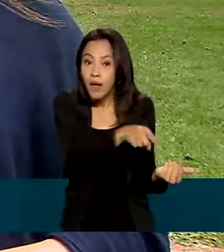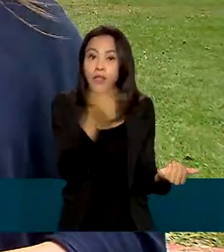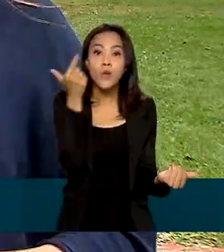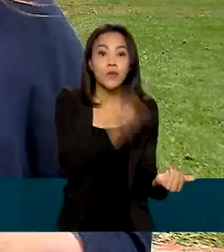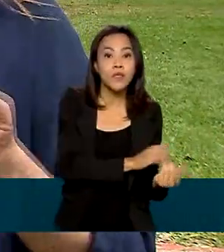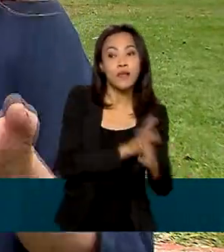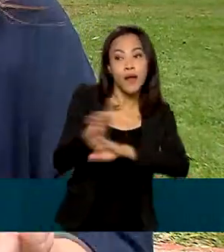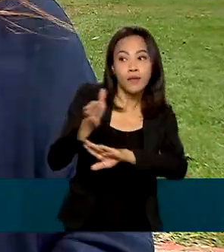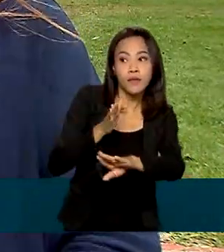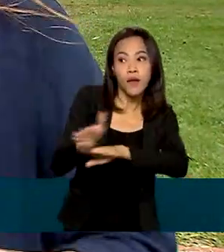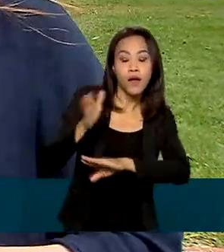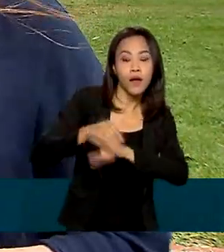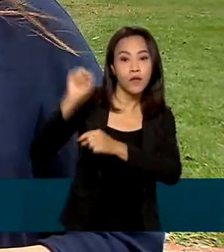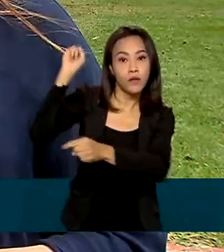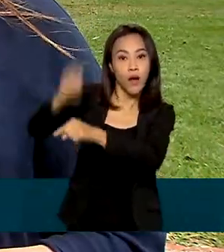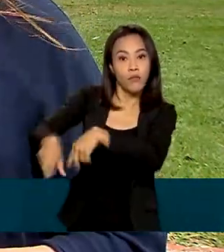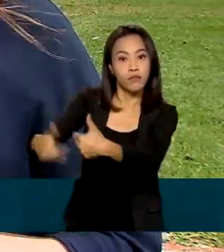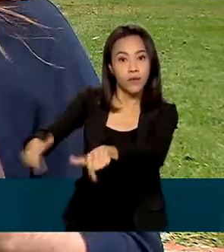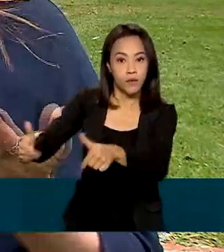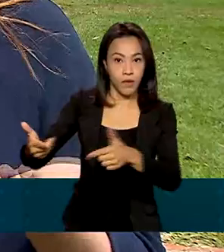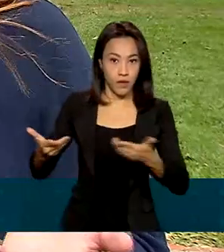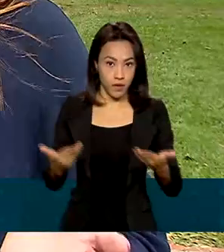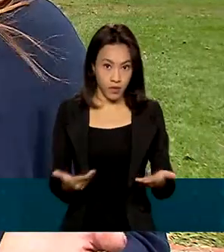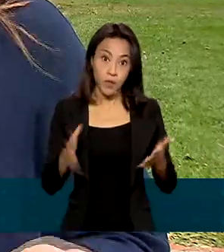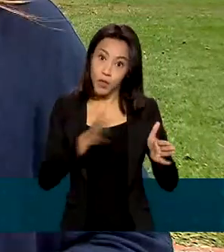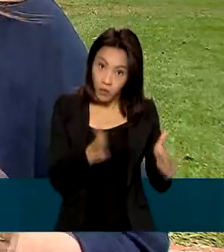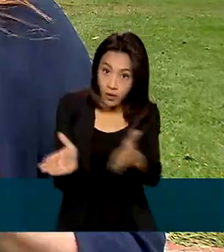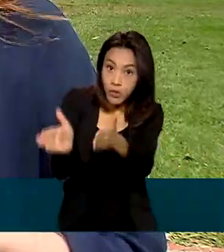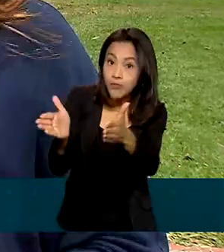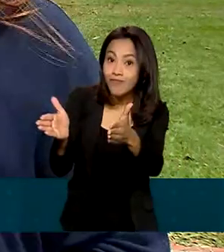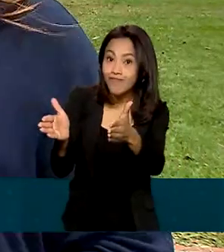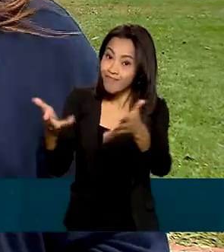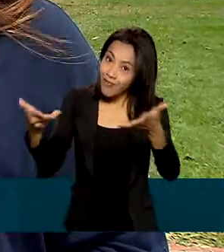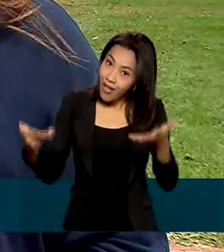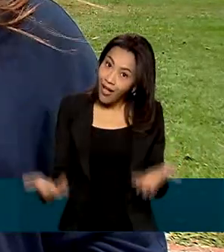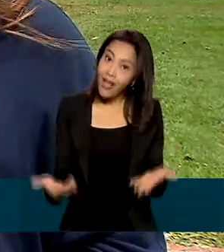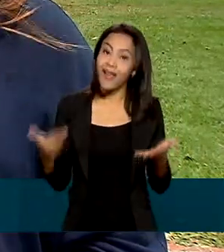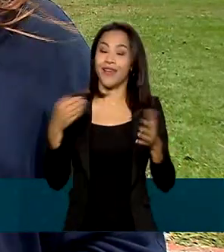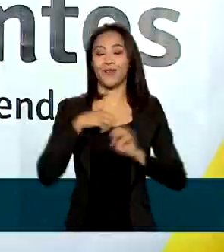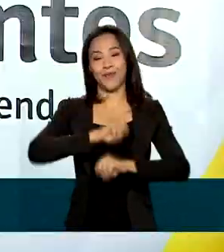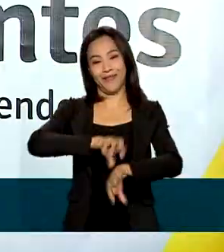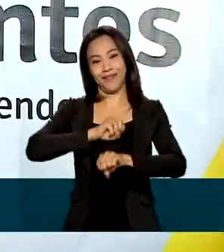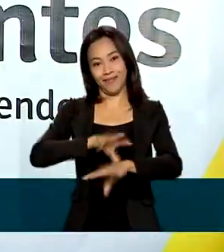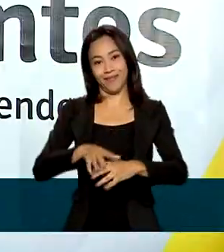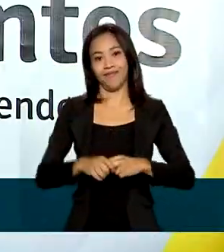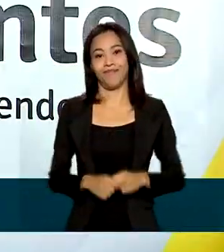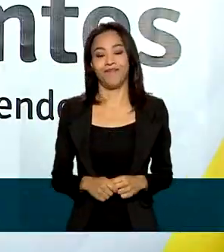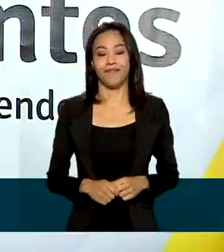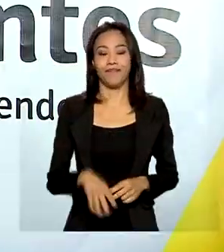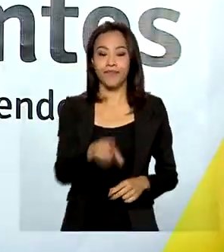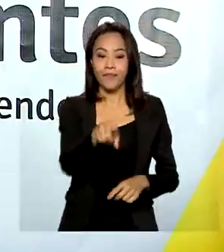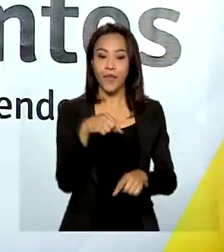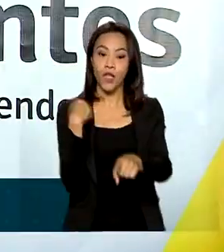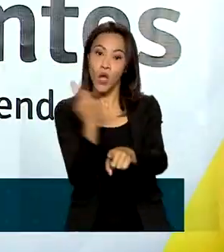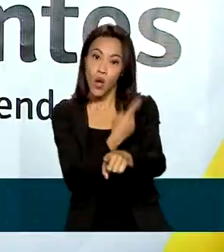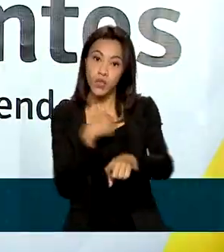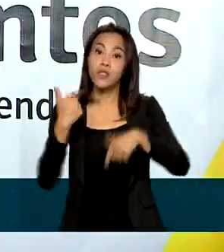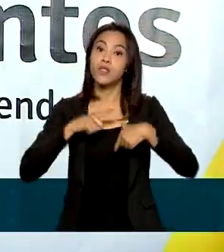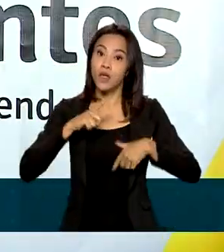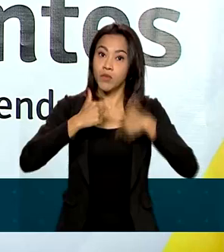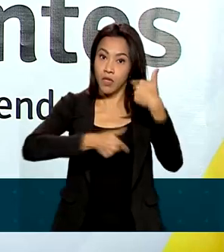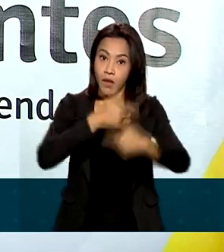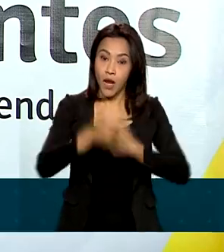acesso deles ao mercado de trabalho. E o caminho passa pela educação. A gente tem trabalhado para que ele tenha não só